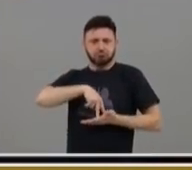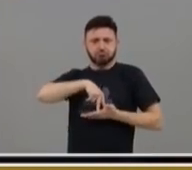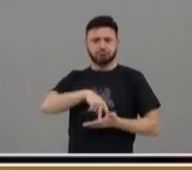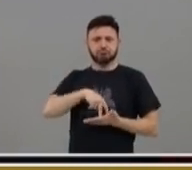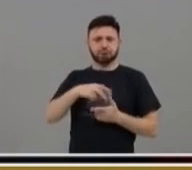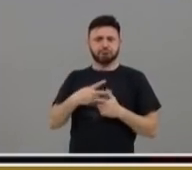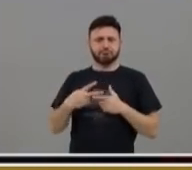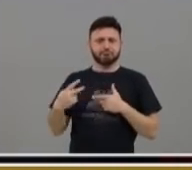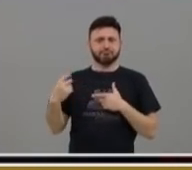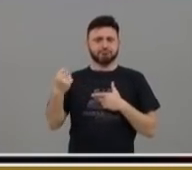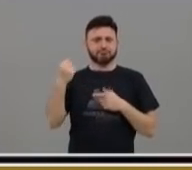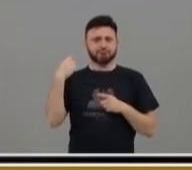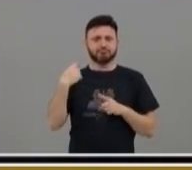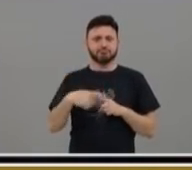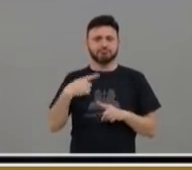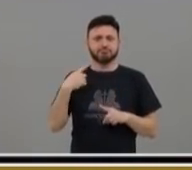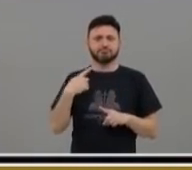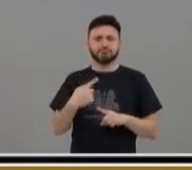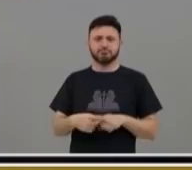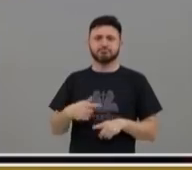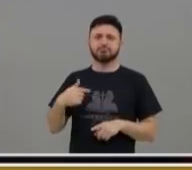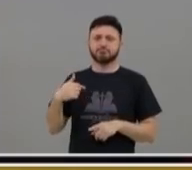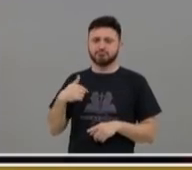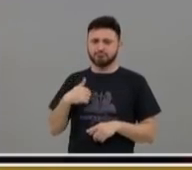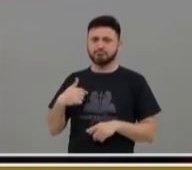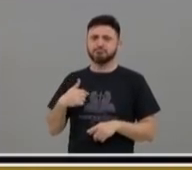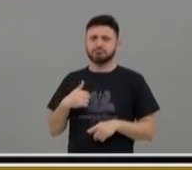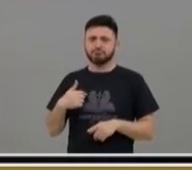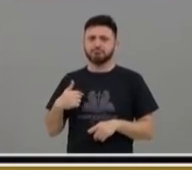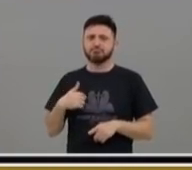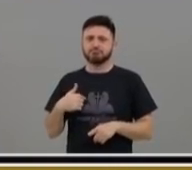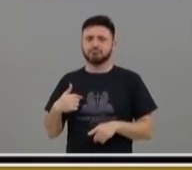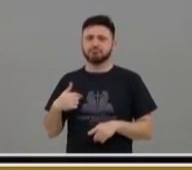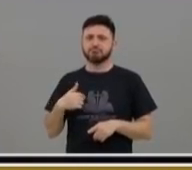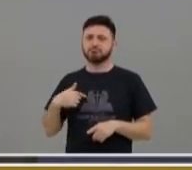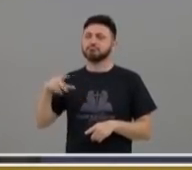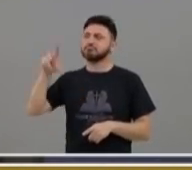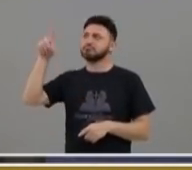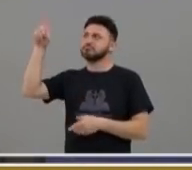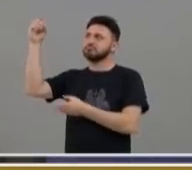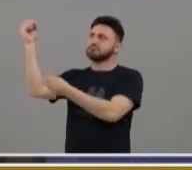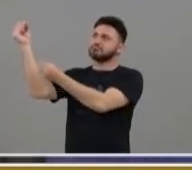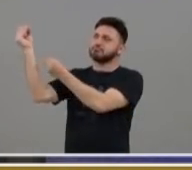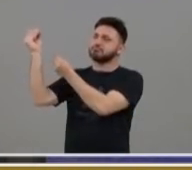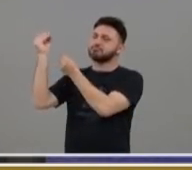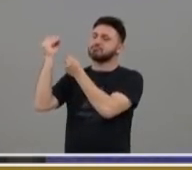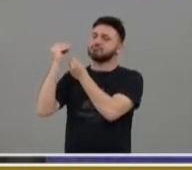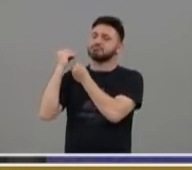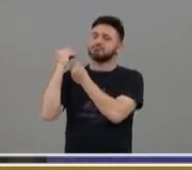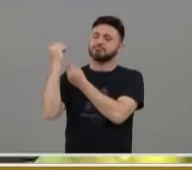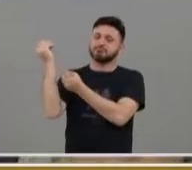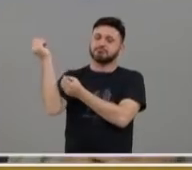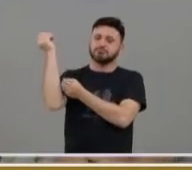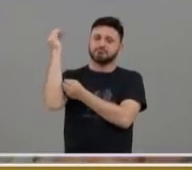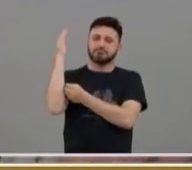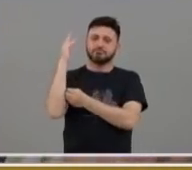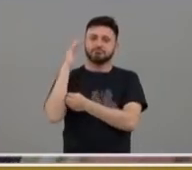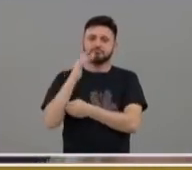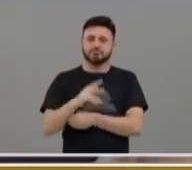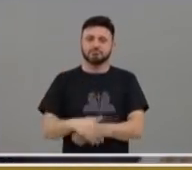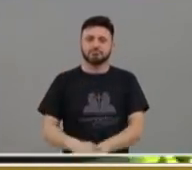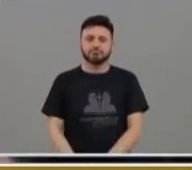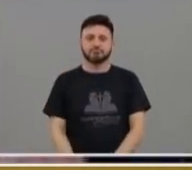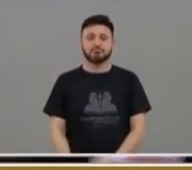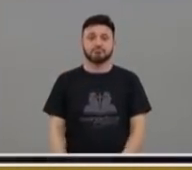levantar, pois recebo dele asas. Diga no mais alto e diga. E como